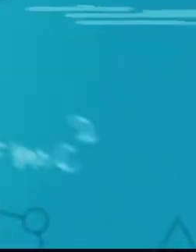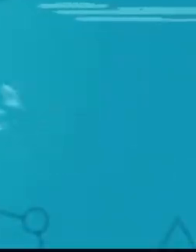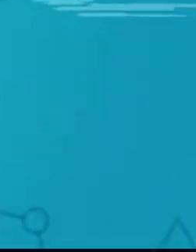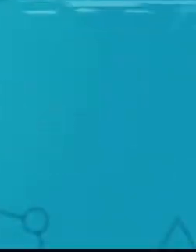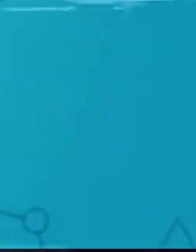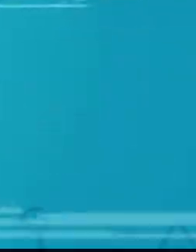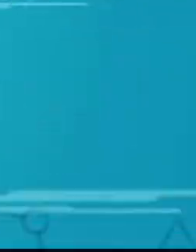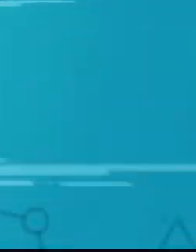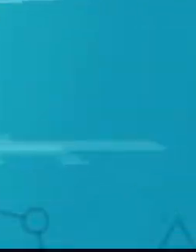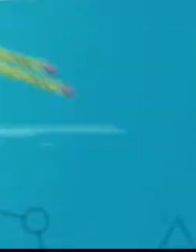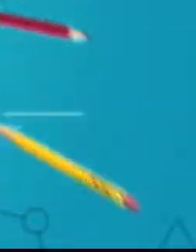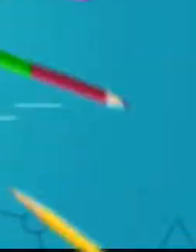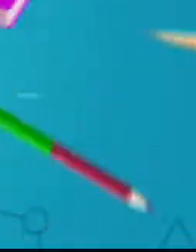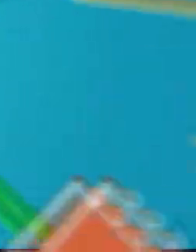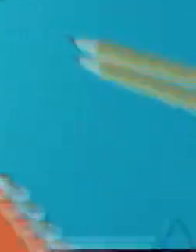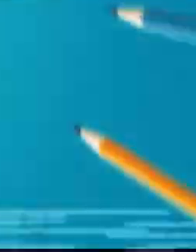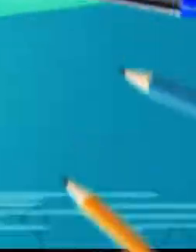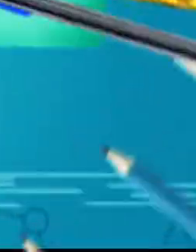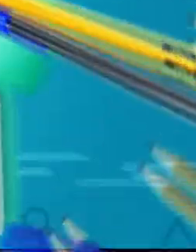o